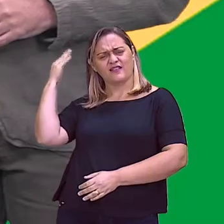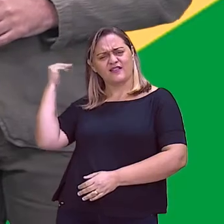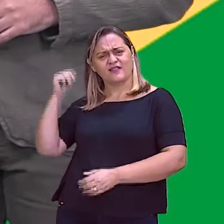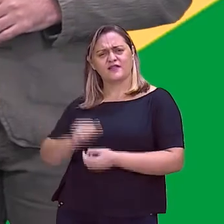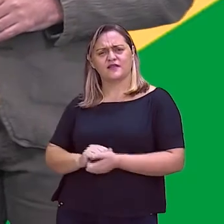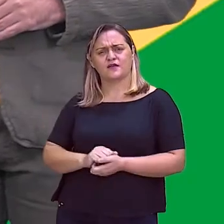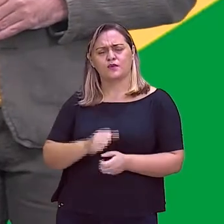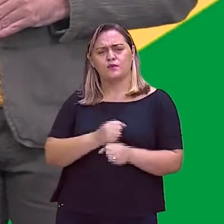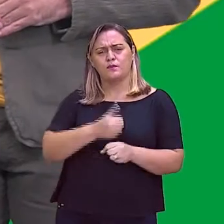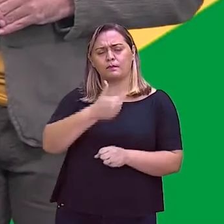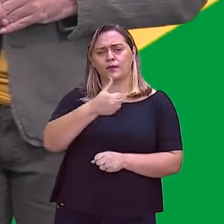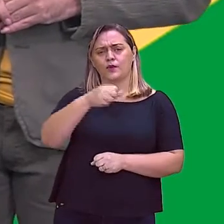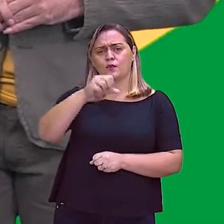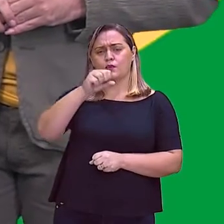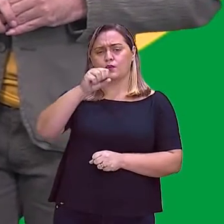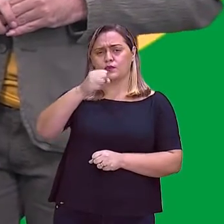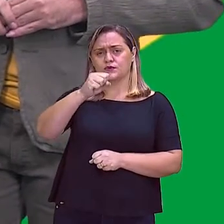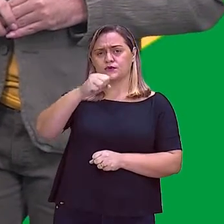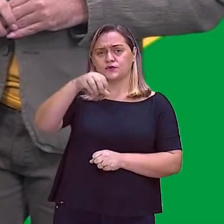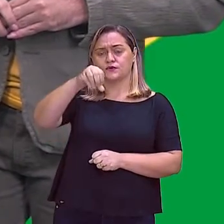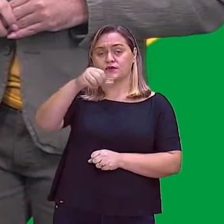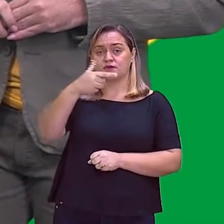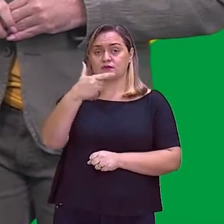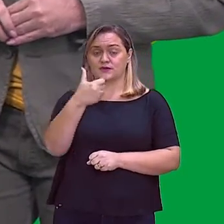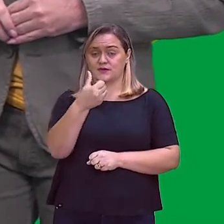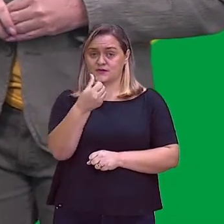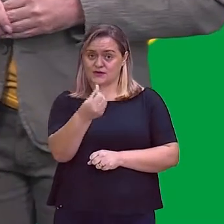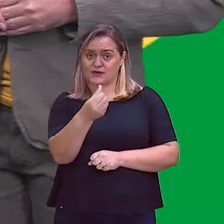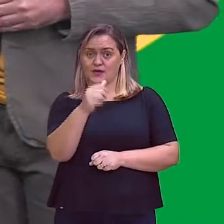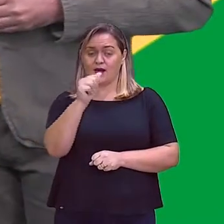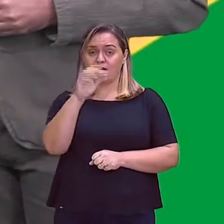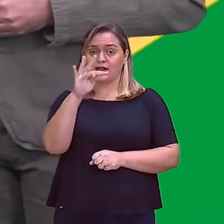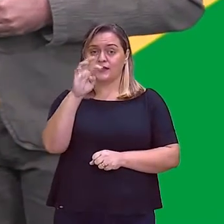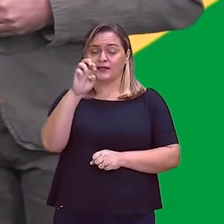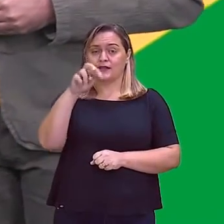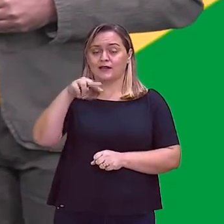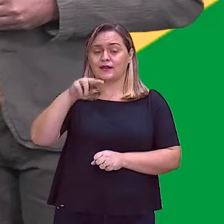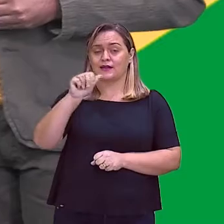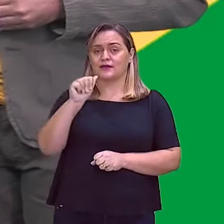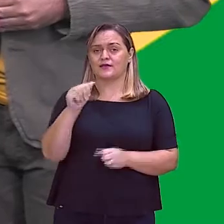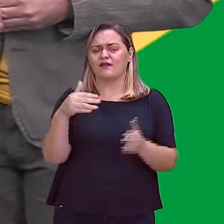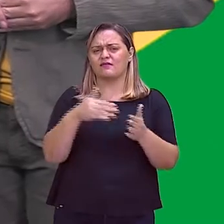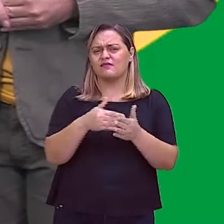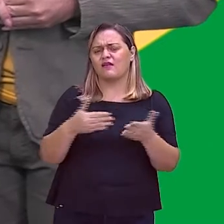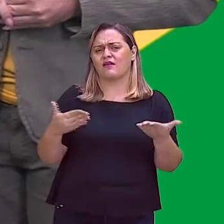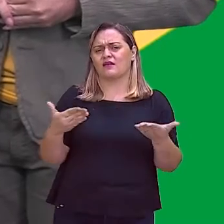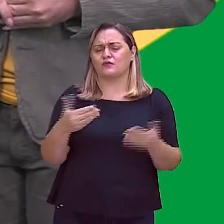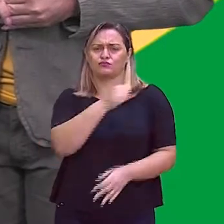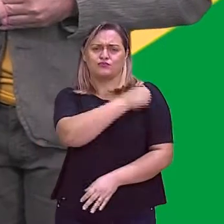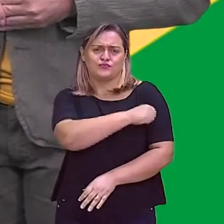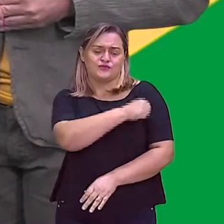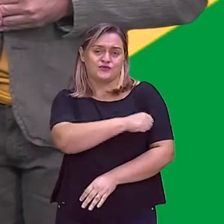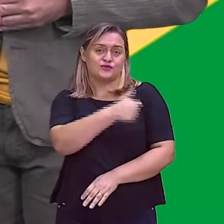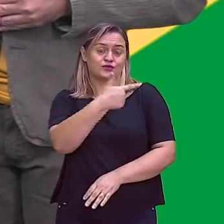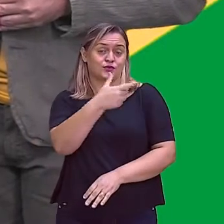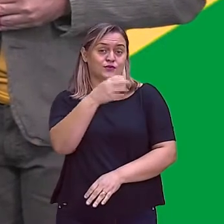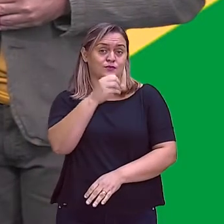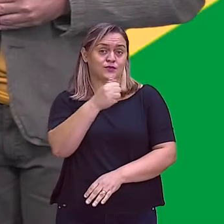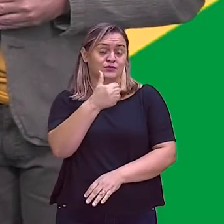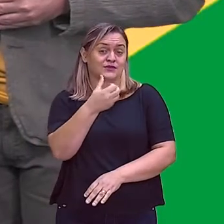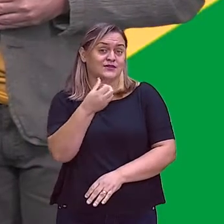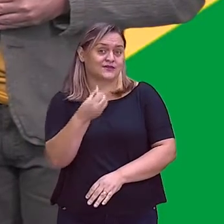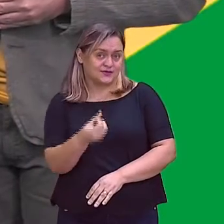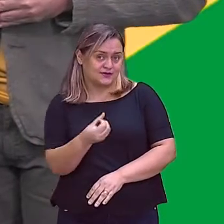em 1896 em Atenas, até no Rio de Janeiro em 2016. Os